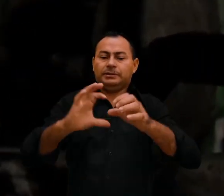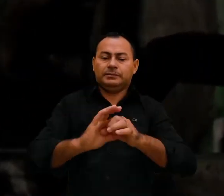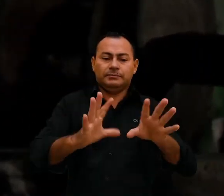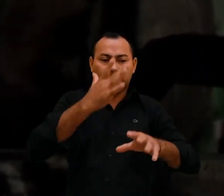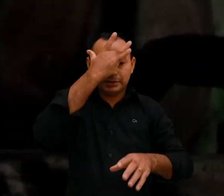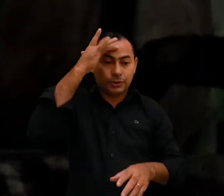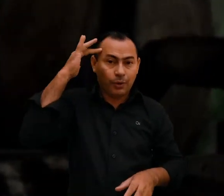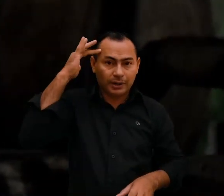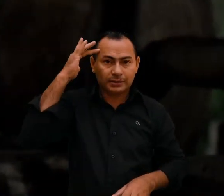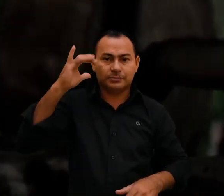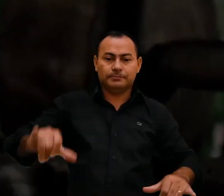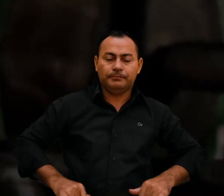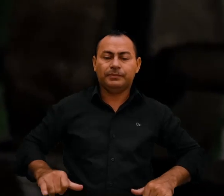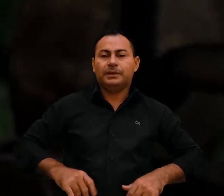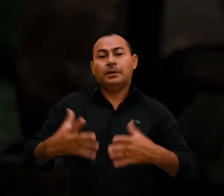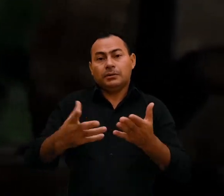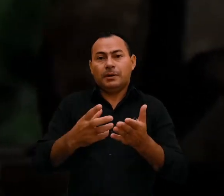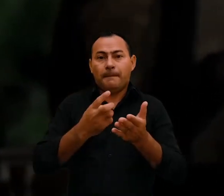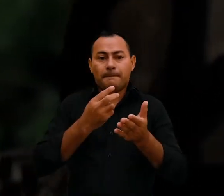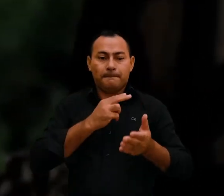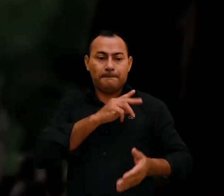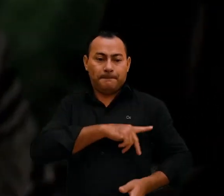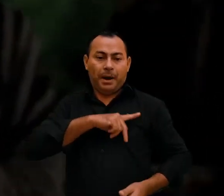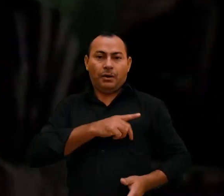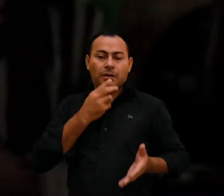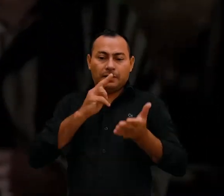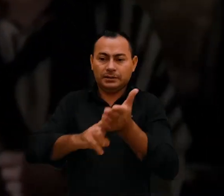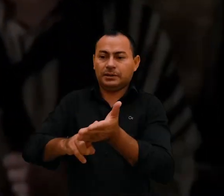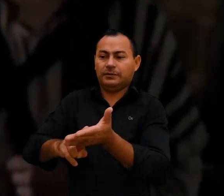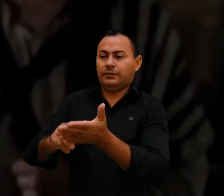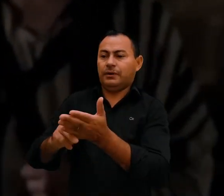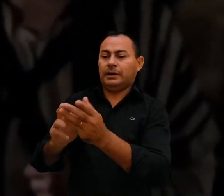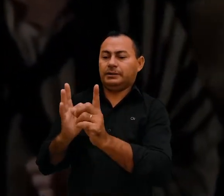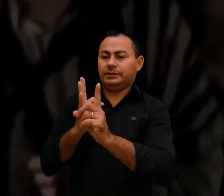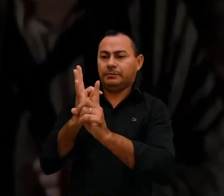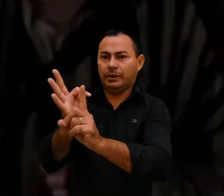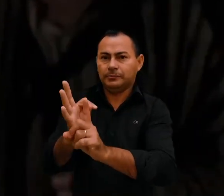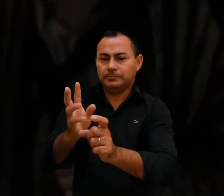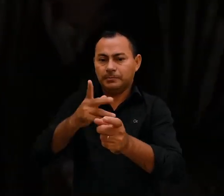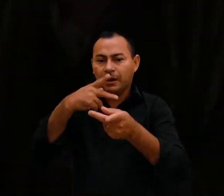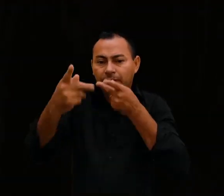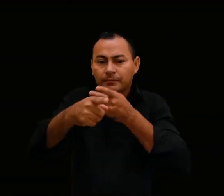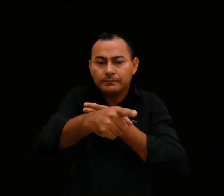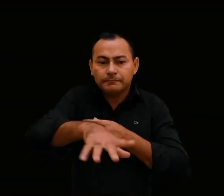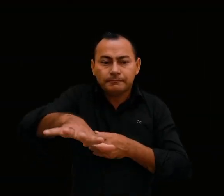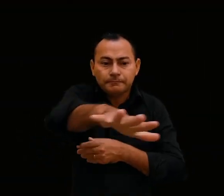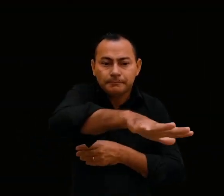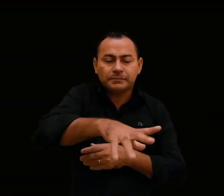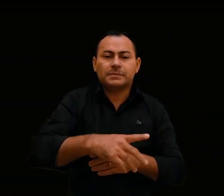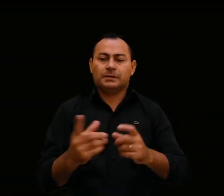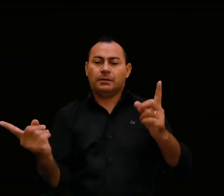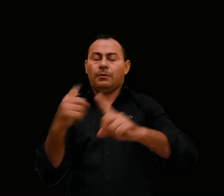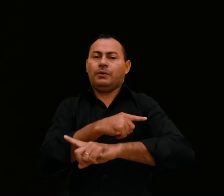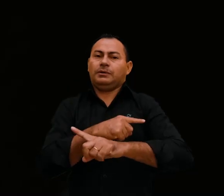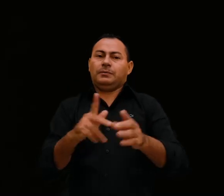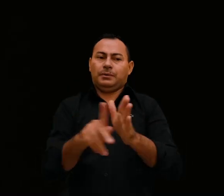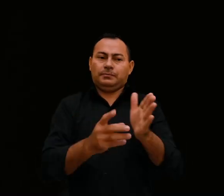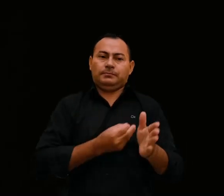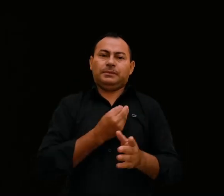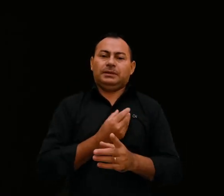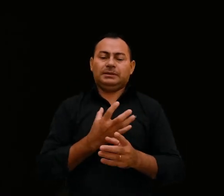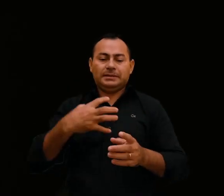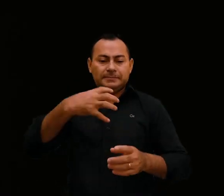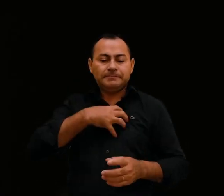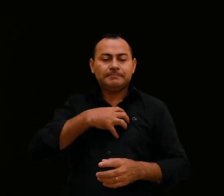libertar os cativos e é isso que Paulo escreveu para a Timóteo Ele tava dizendo essas pessoas vão contra elas mesmas e